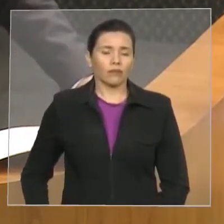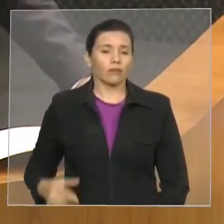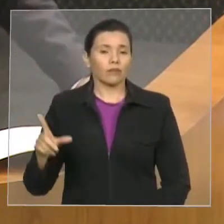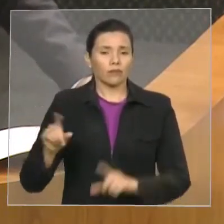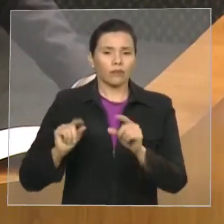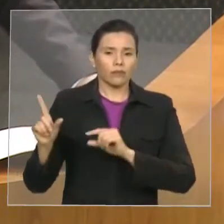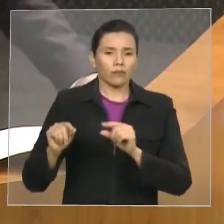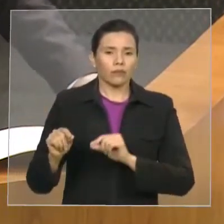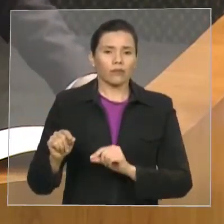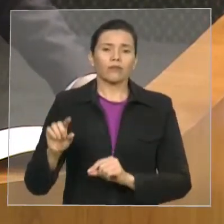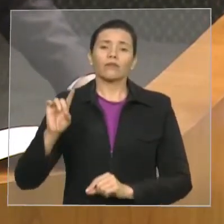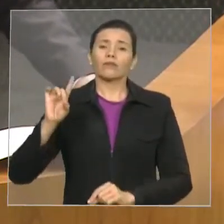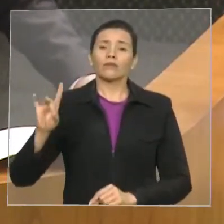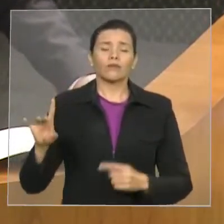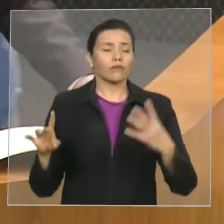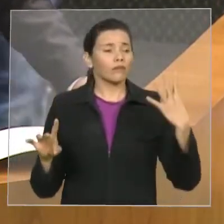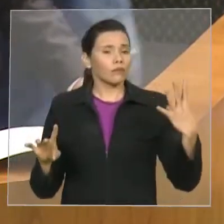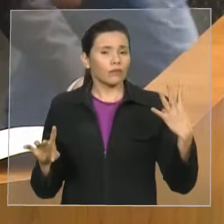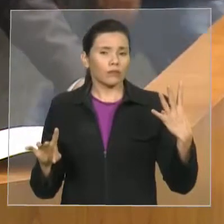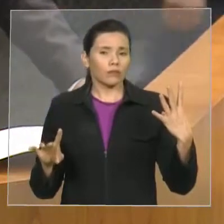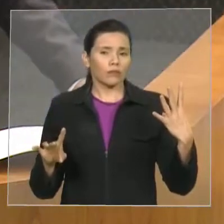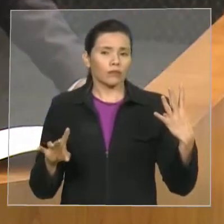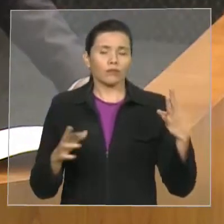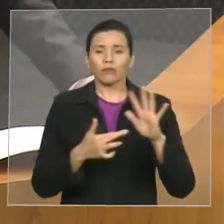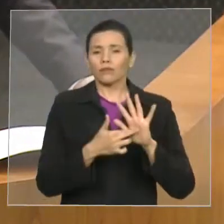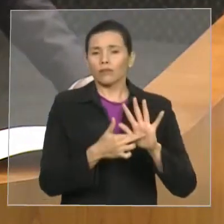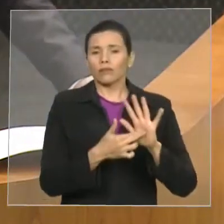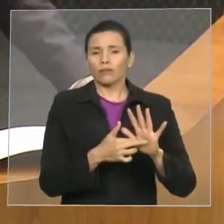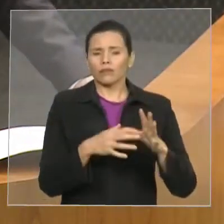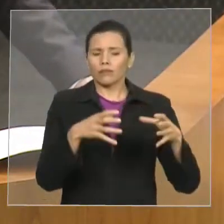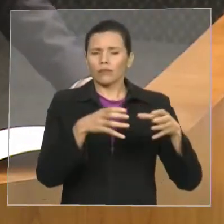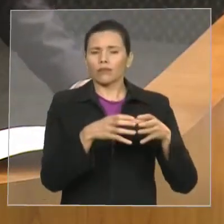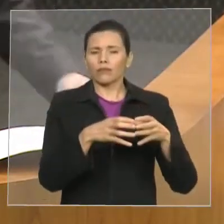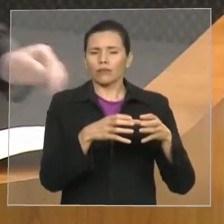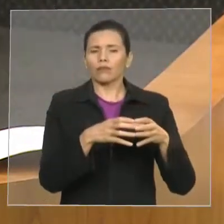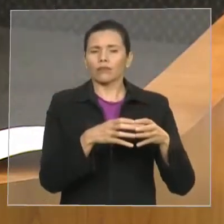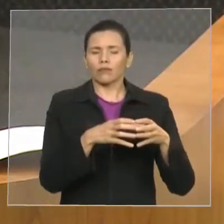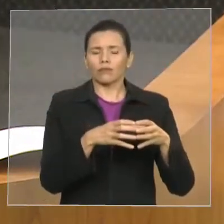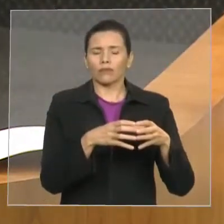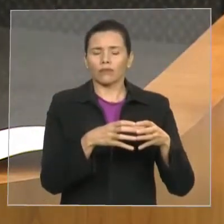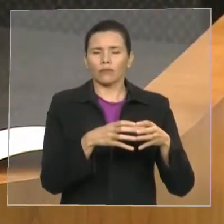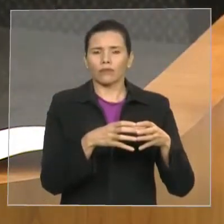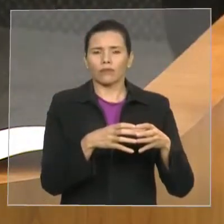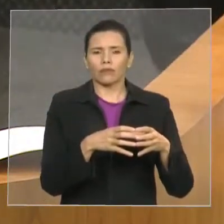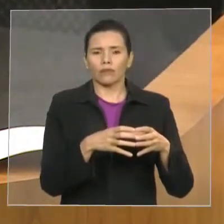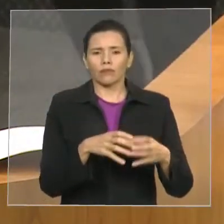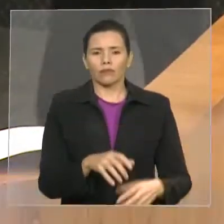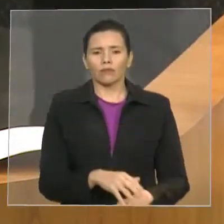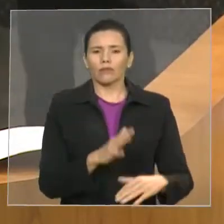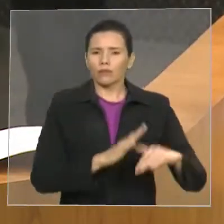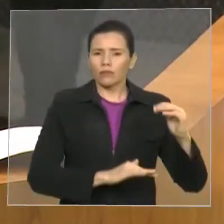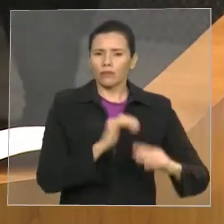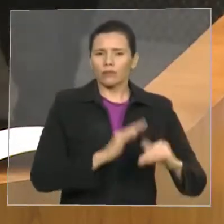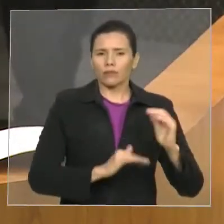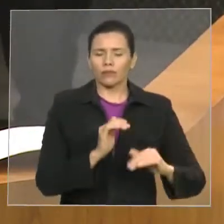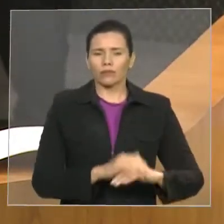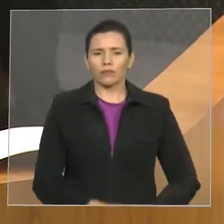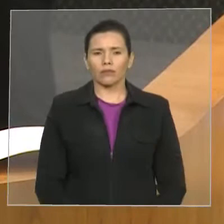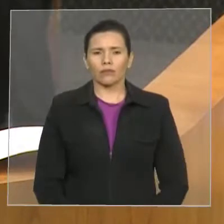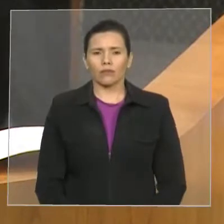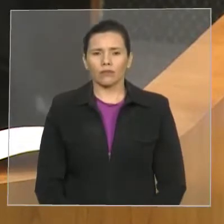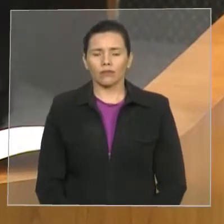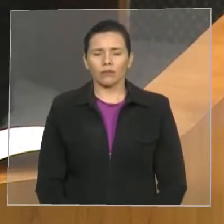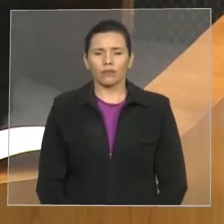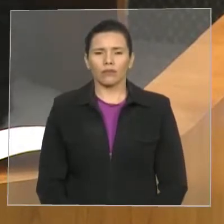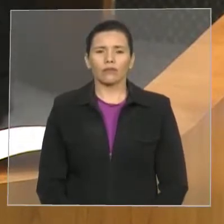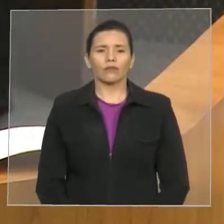de classe. E os 4 foram retirados pelo governador do Estado. Governador do Estado que não admite ser